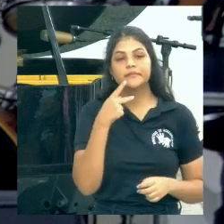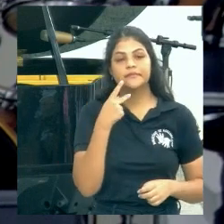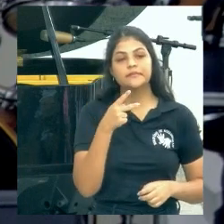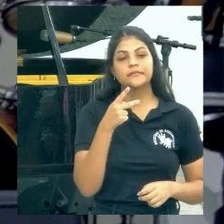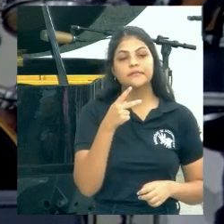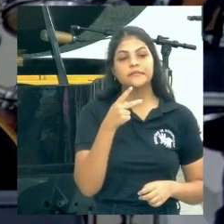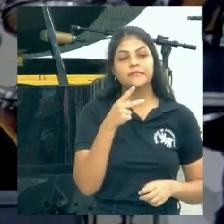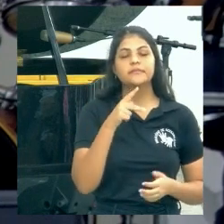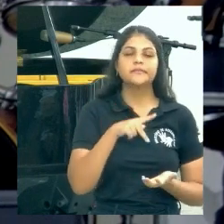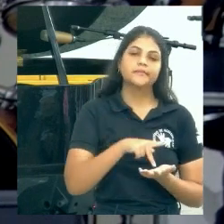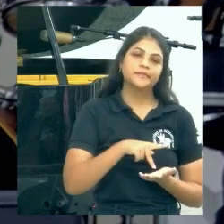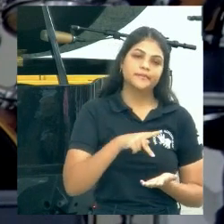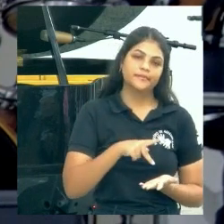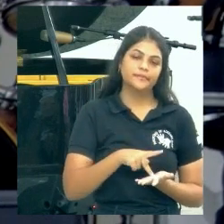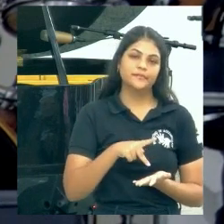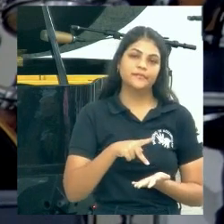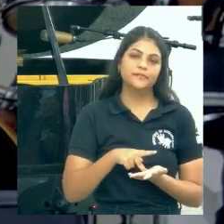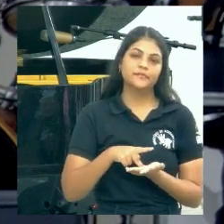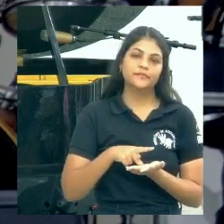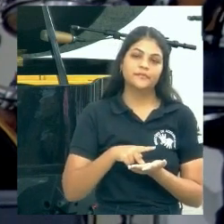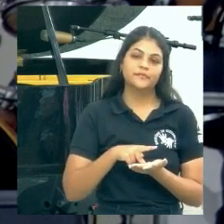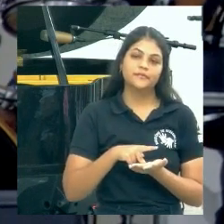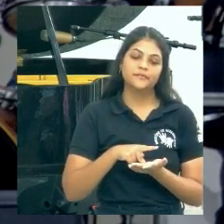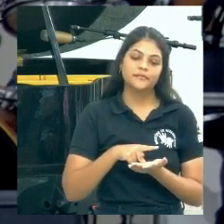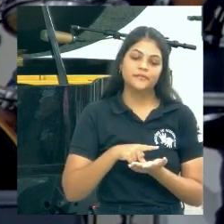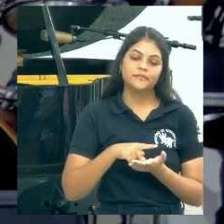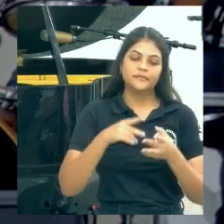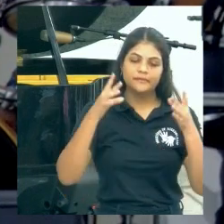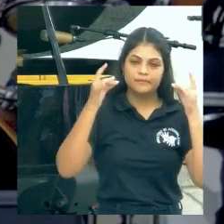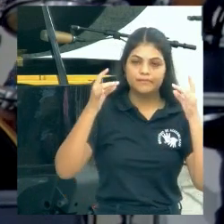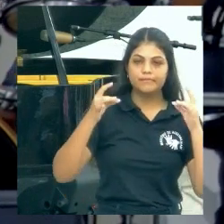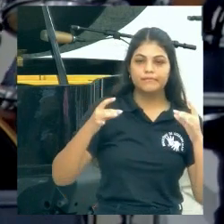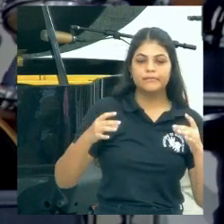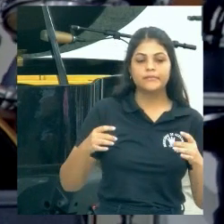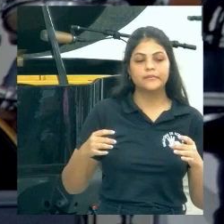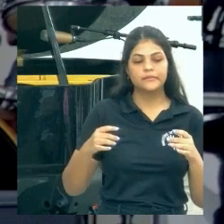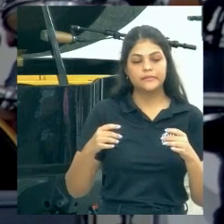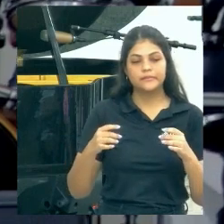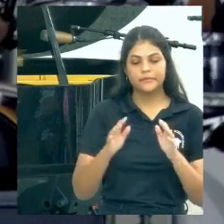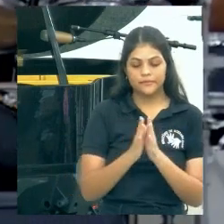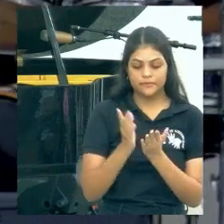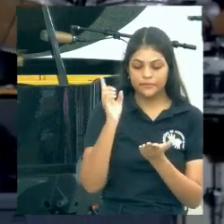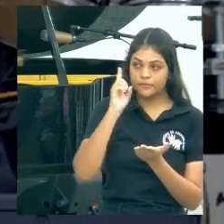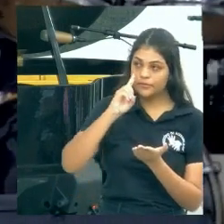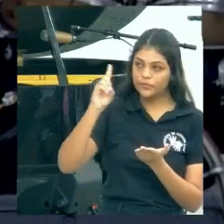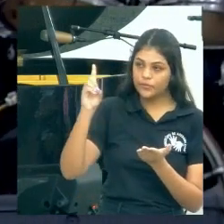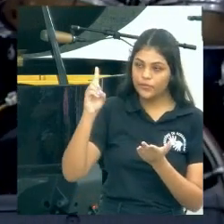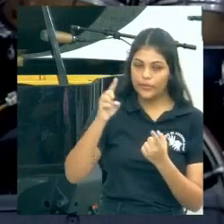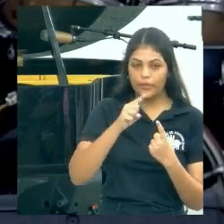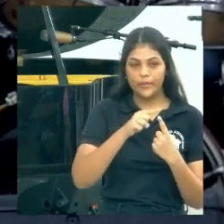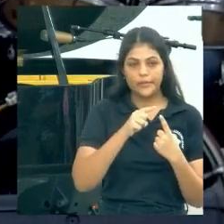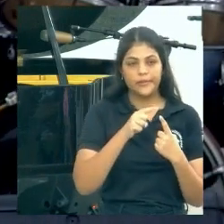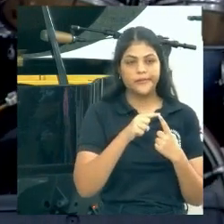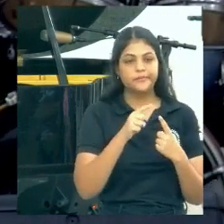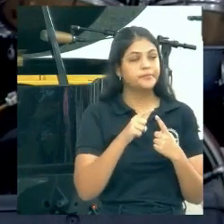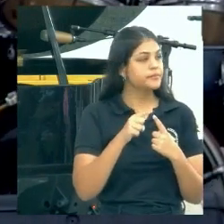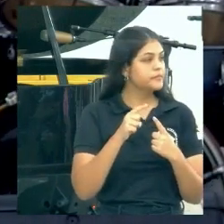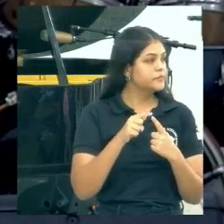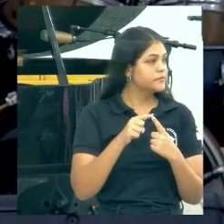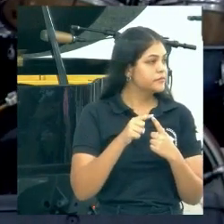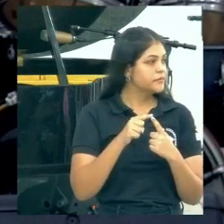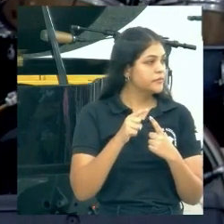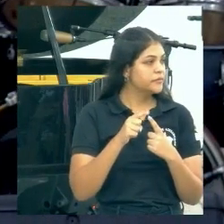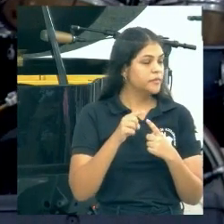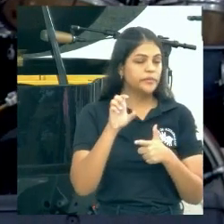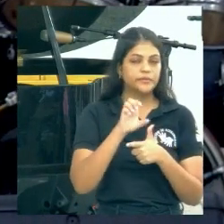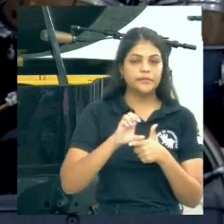verdade, foi inspirada na passagem que aí está, na primeira carta que o apóstolo Paulo escreveu à comunidade